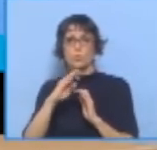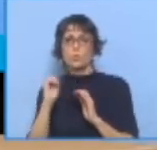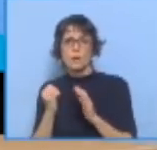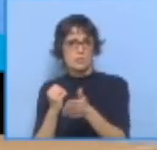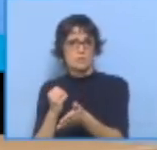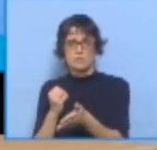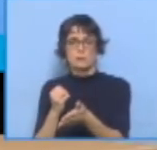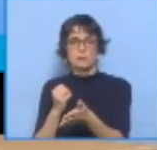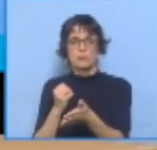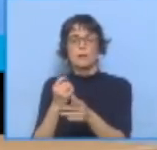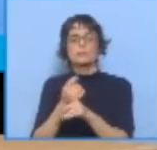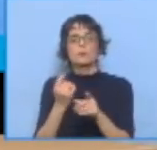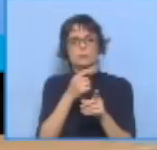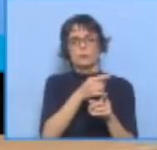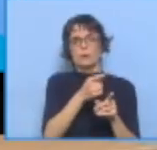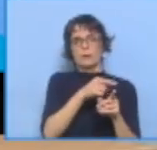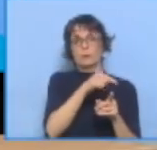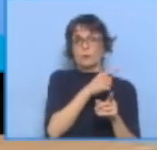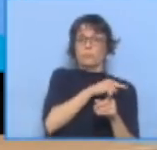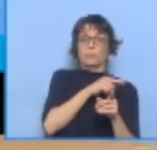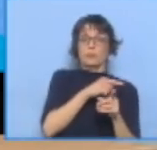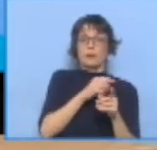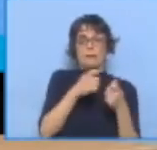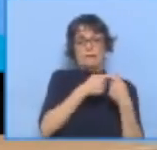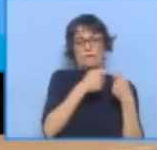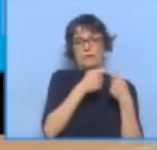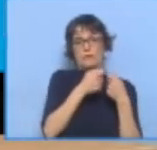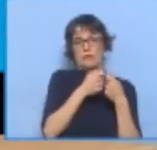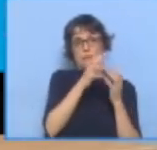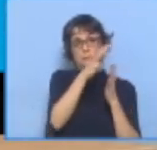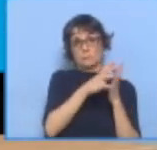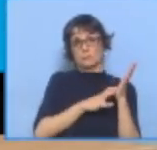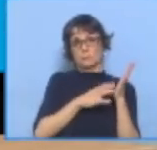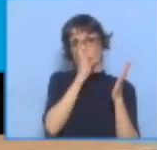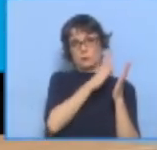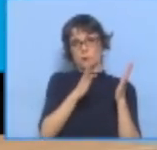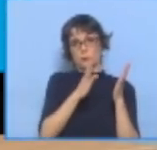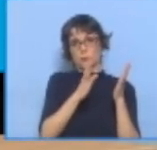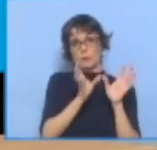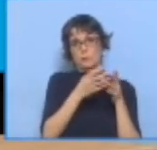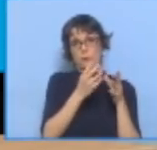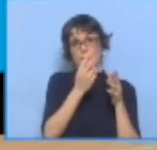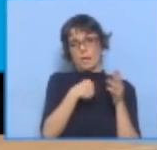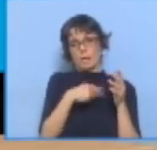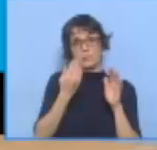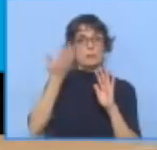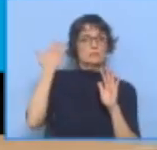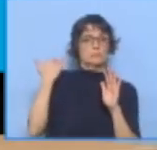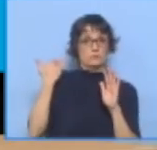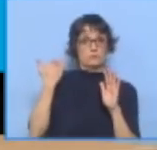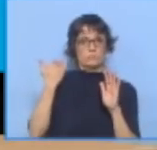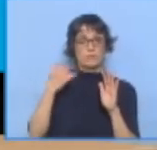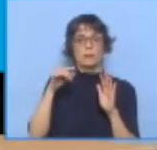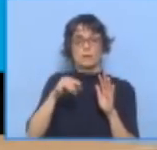cultura, à linguagem das comunidades cristãs. Significa, portanto, que o texto que nós colocamos